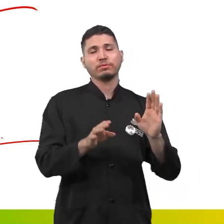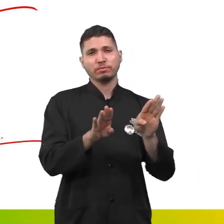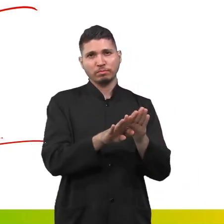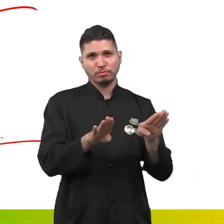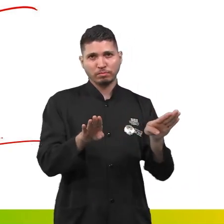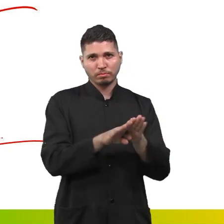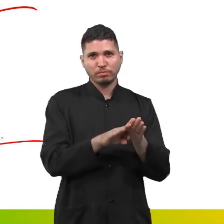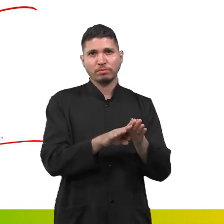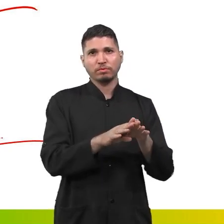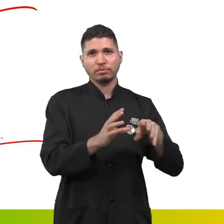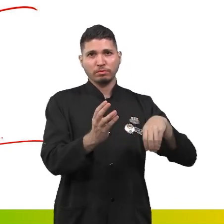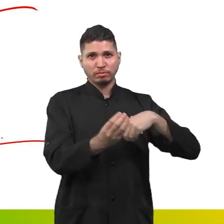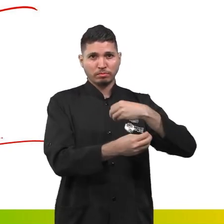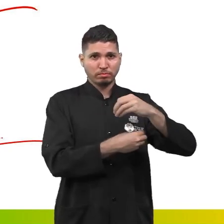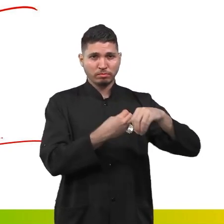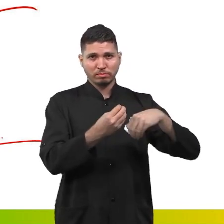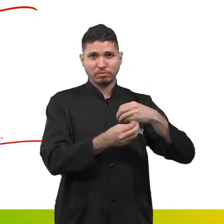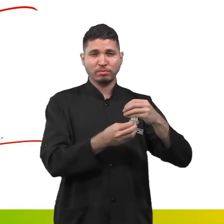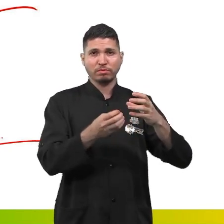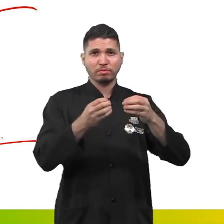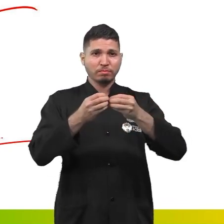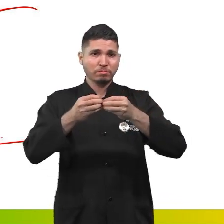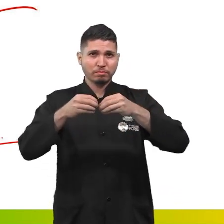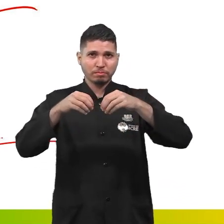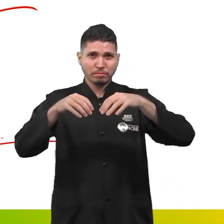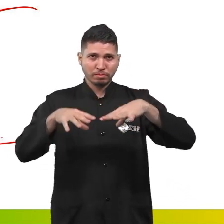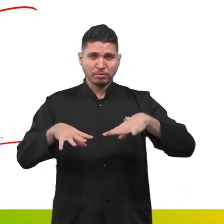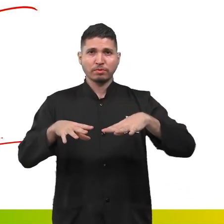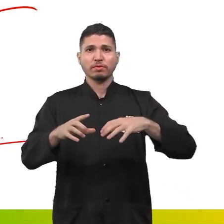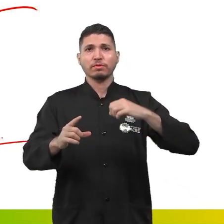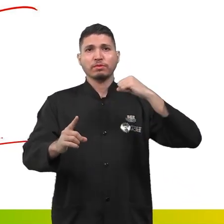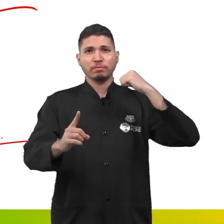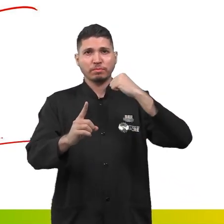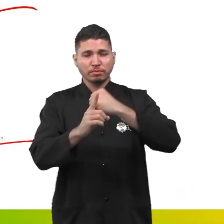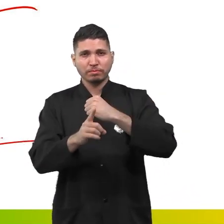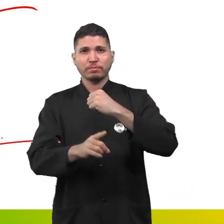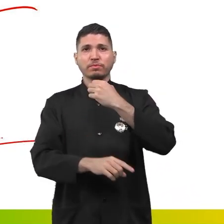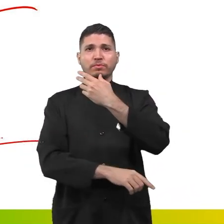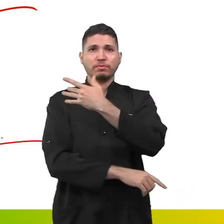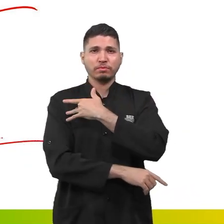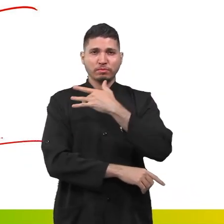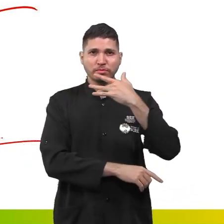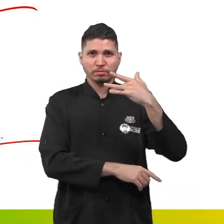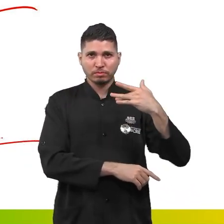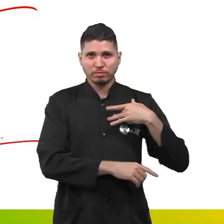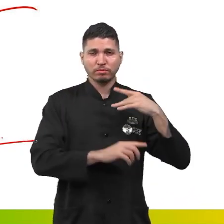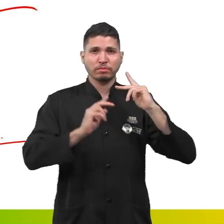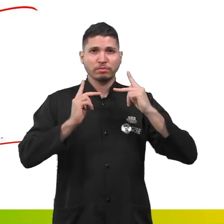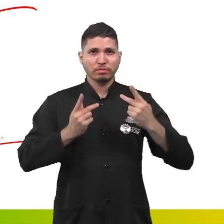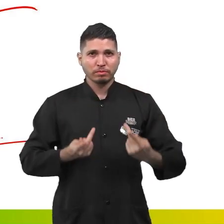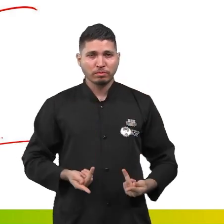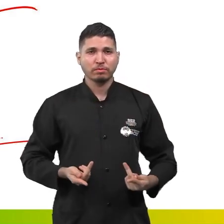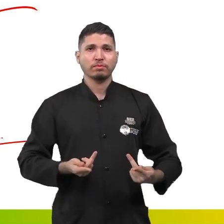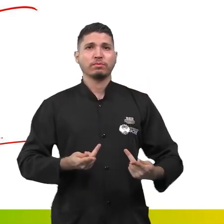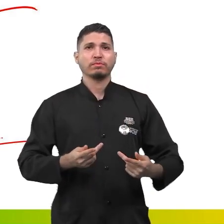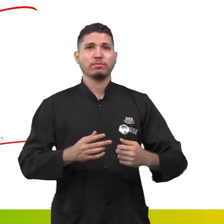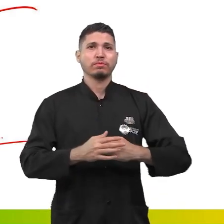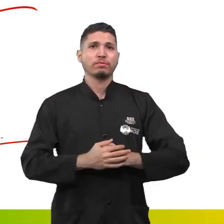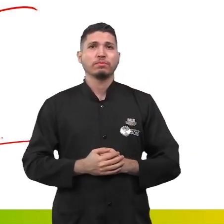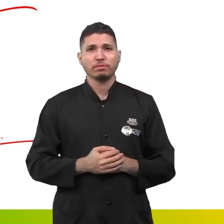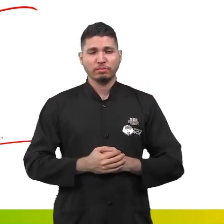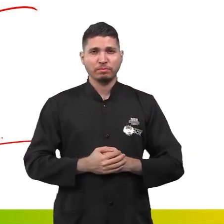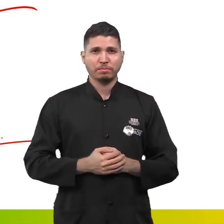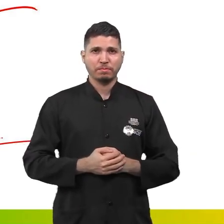isso causa, olha aqui, ó, impactos graves na saúde do ser humano e causa também